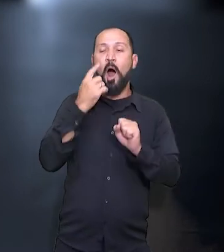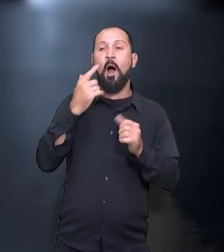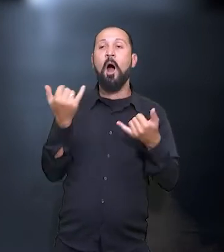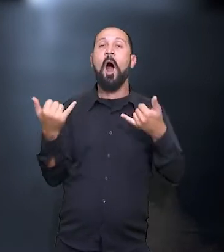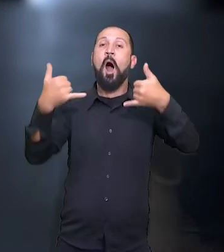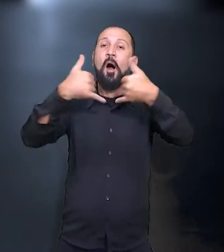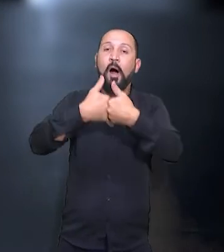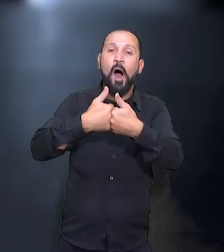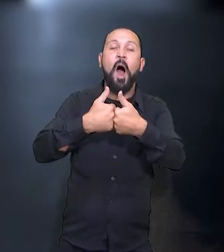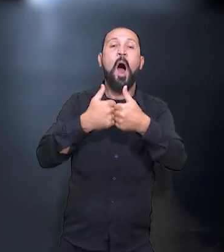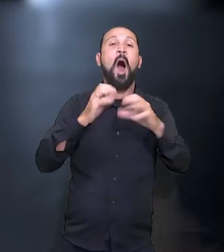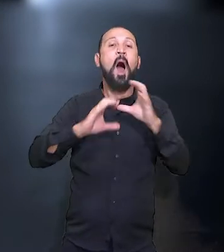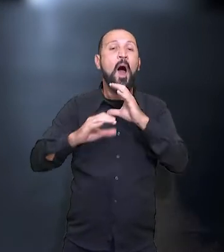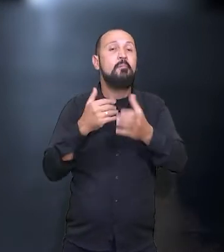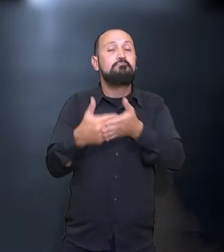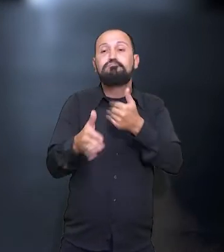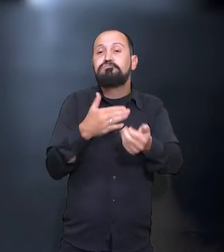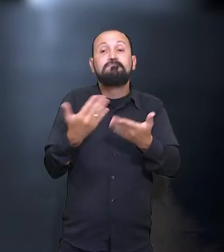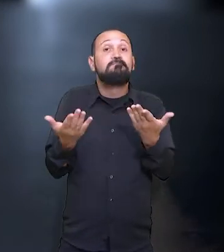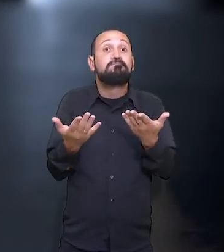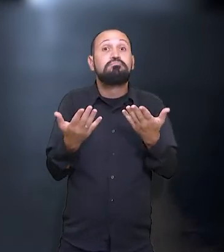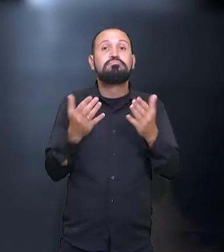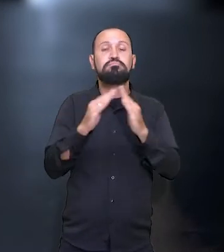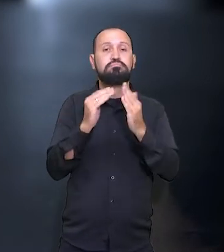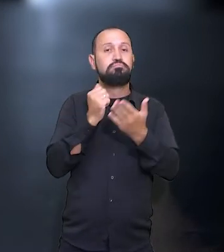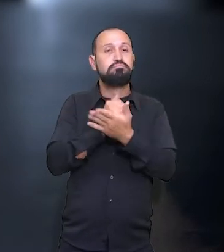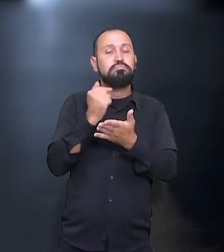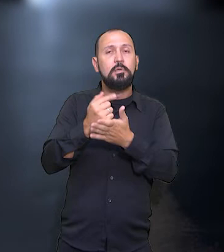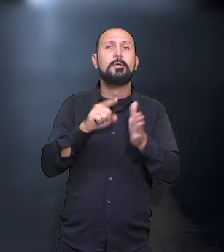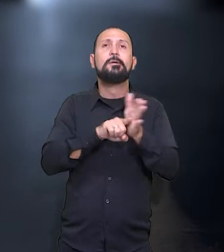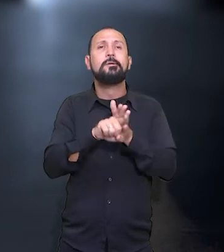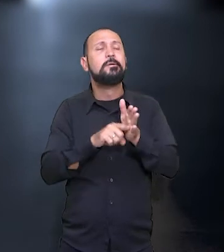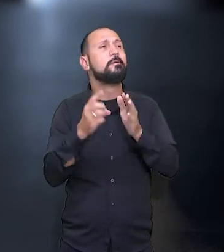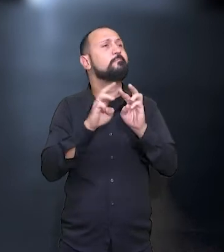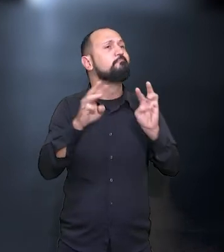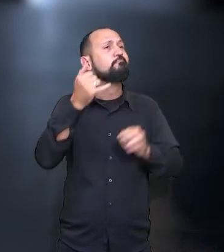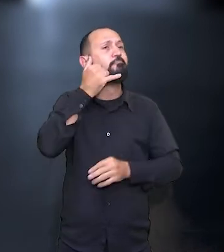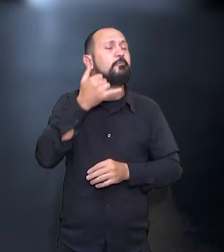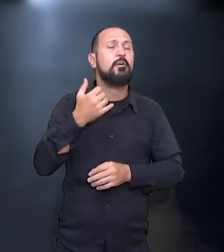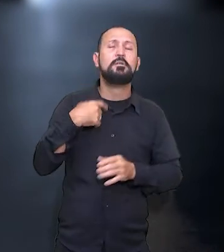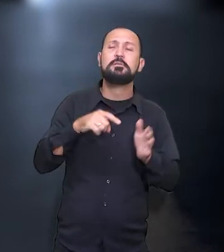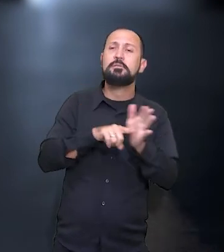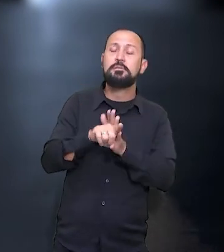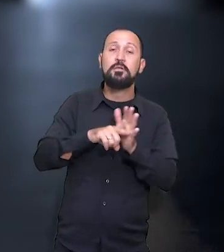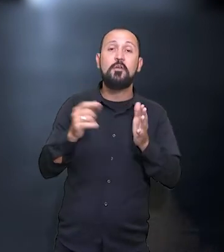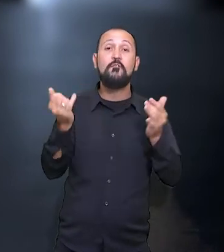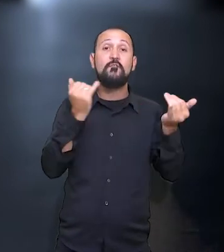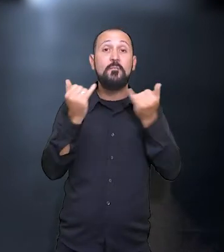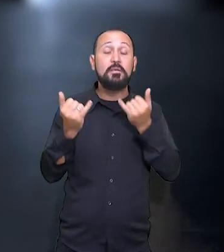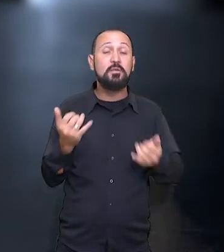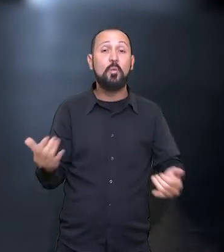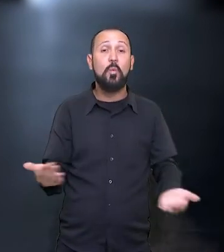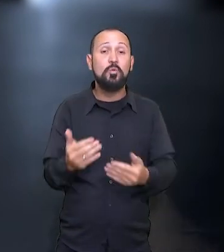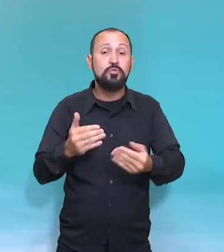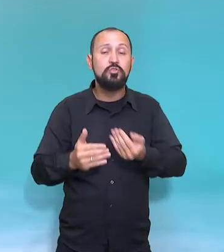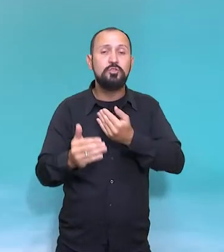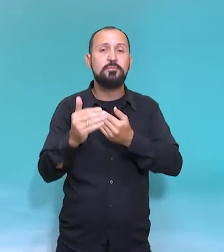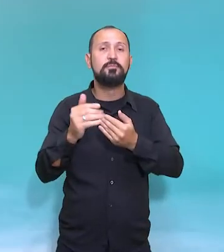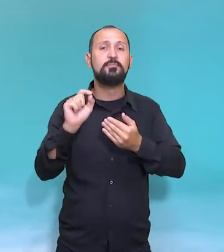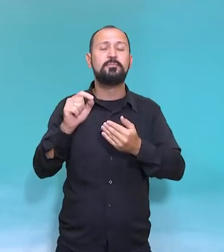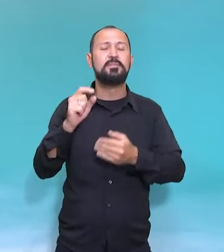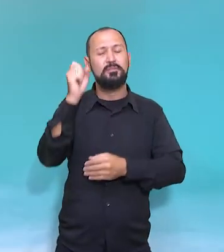que eu posso ter aí contato com qualquer cartório sem ter que procurar um site, um telefone, e essas informações que hoje